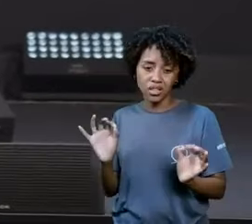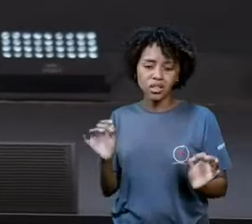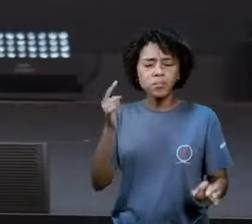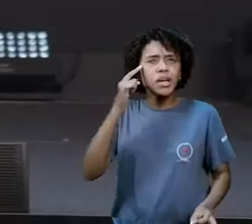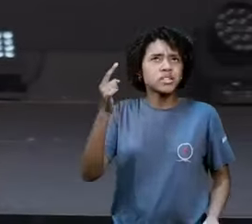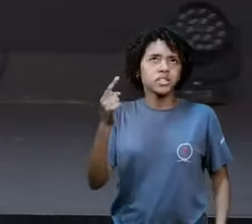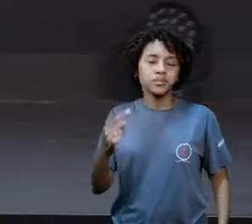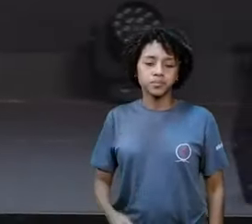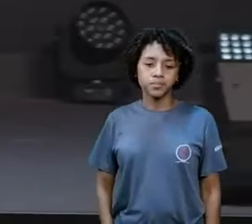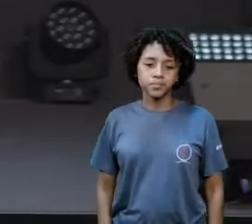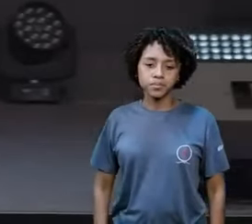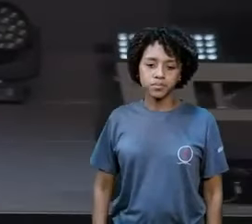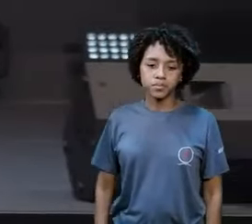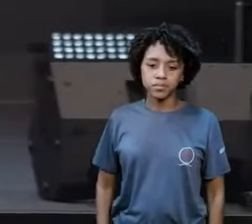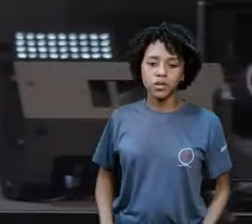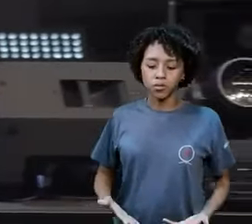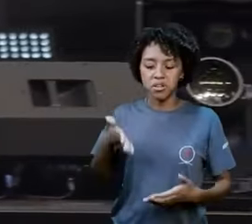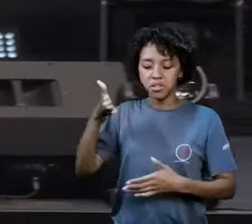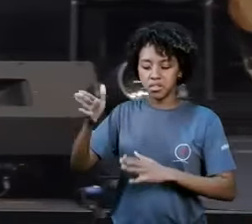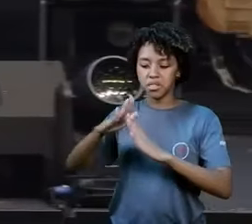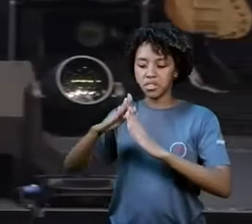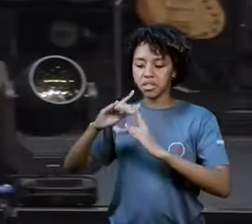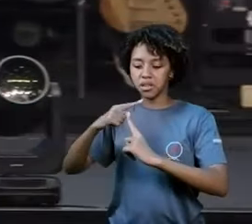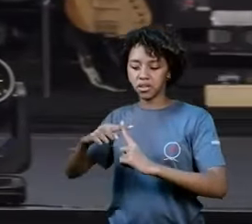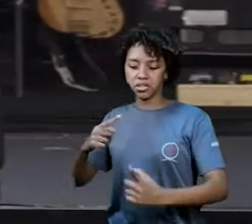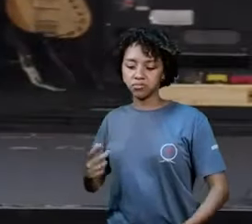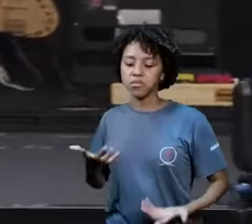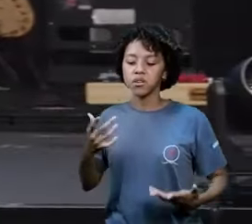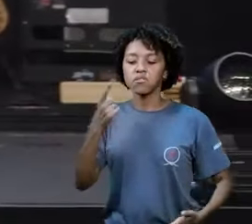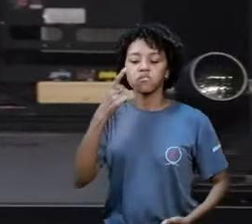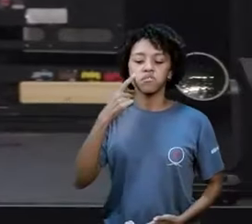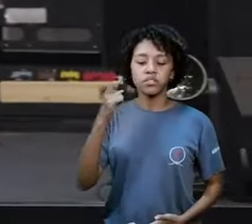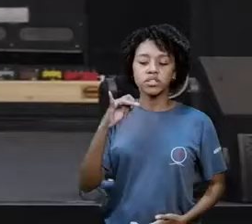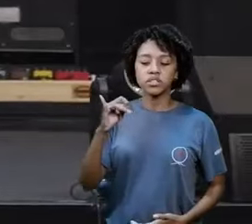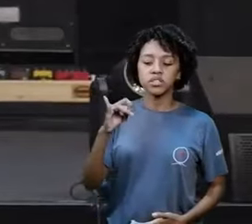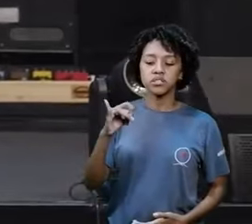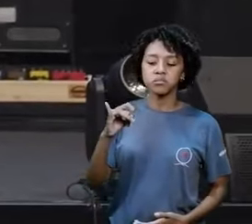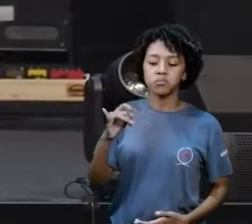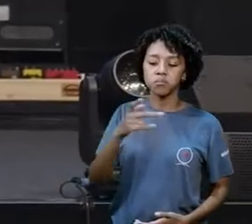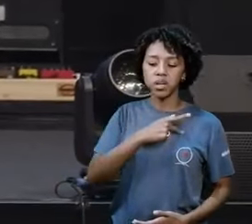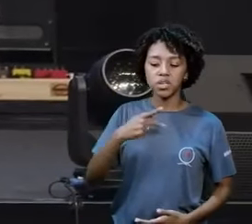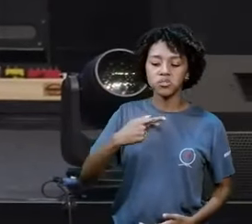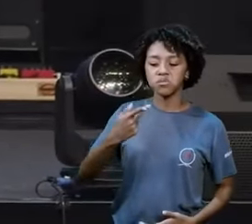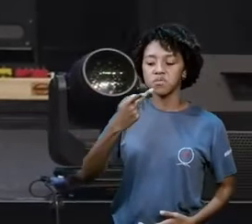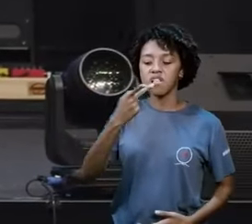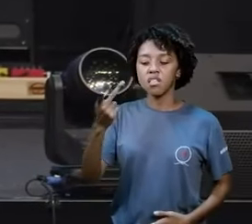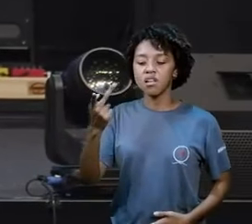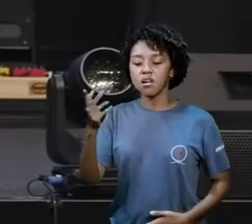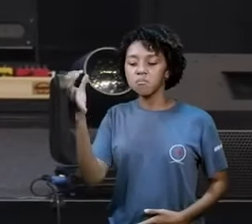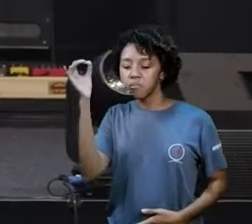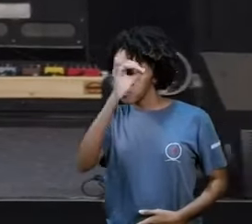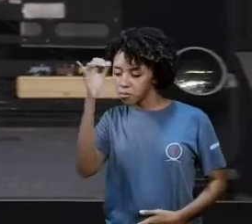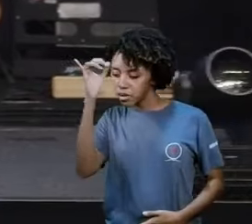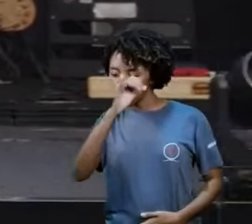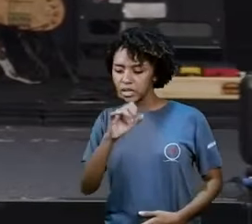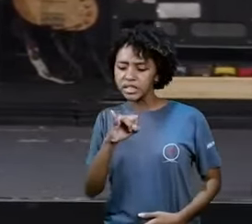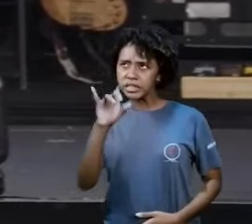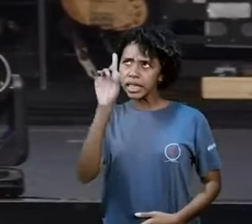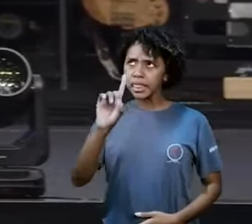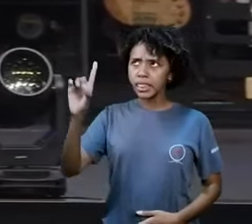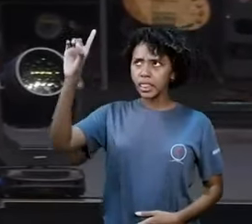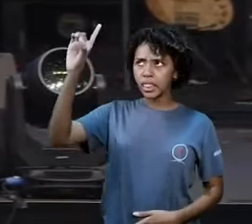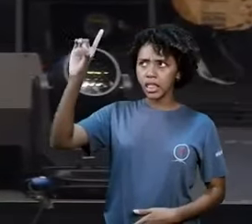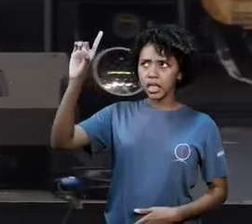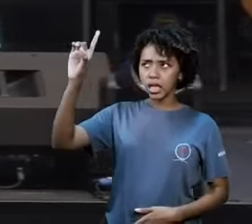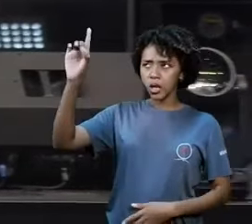vou eu vou eu vou lá nessa igreja eu quero ver o que que esse cara vai falar eu vou lá eu vou lá eu vou lá eu quero ver olha se Deus se Deus não